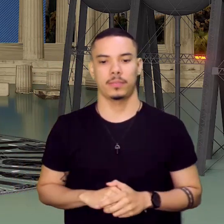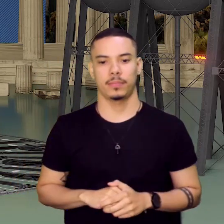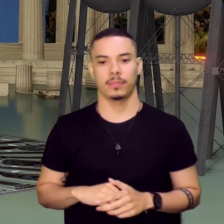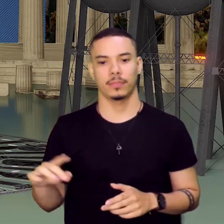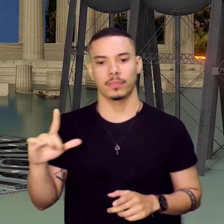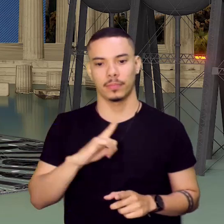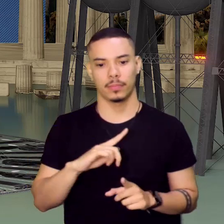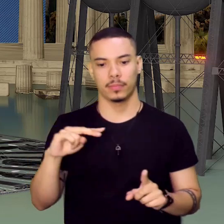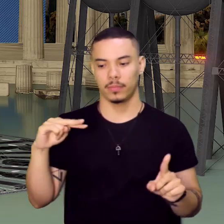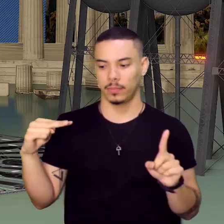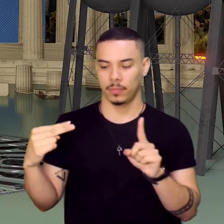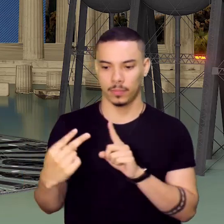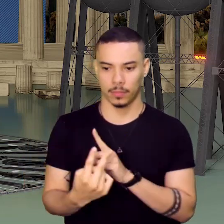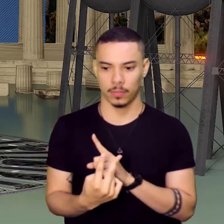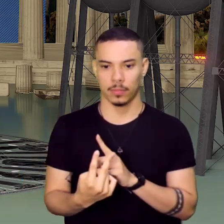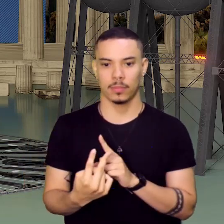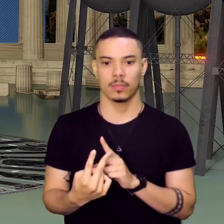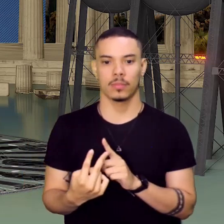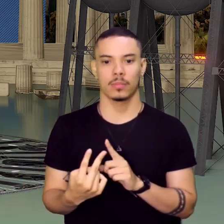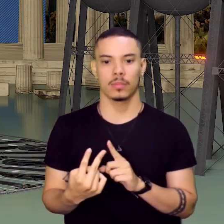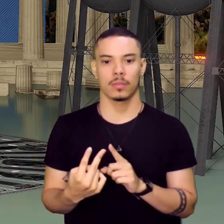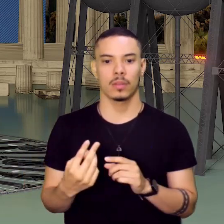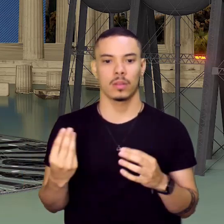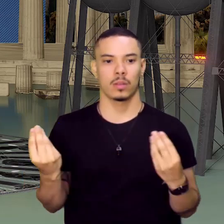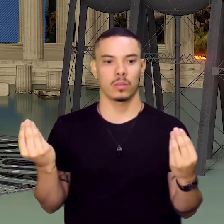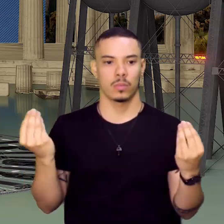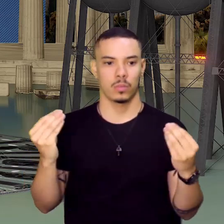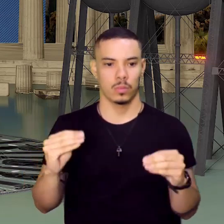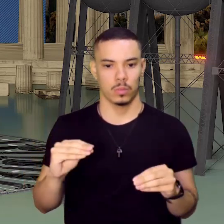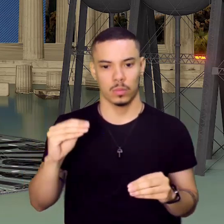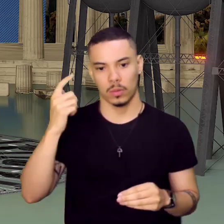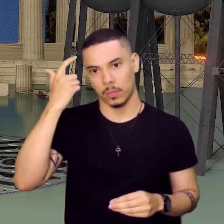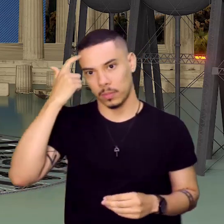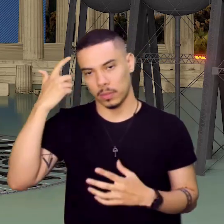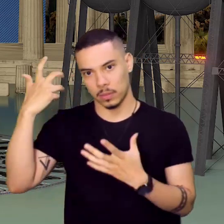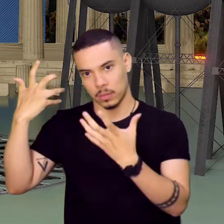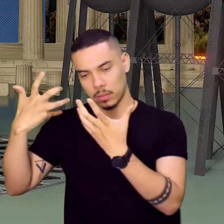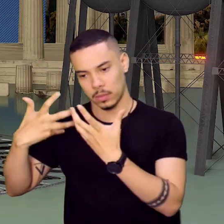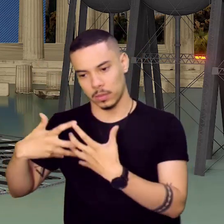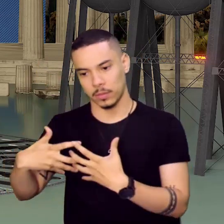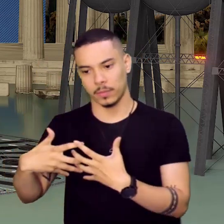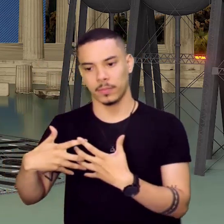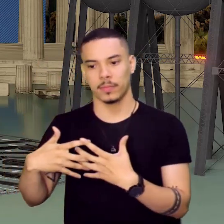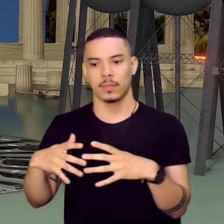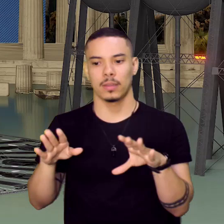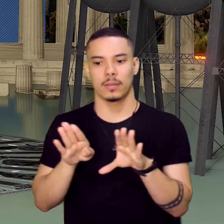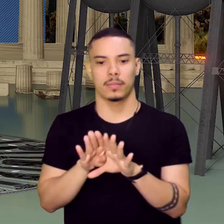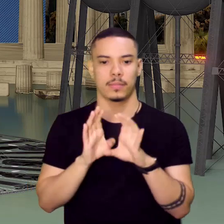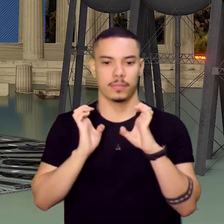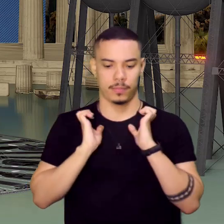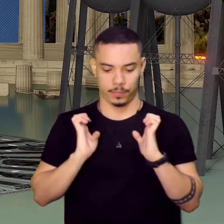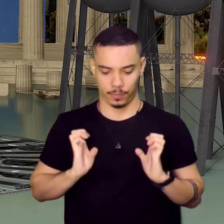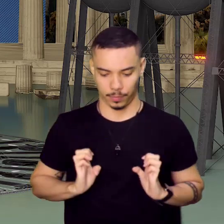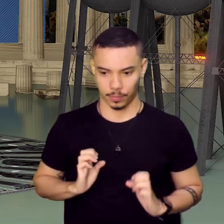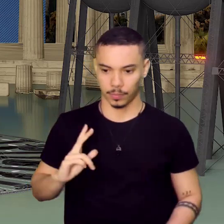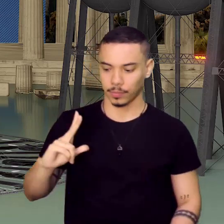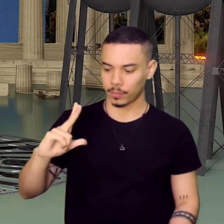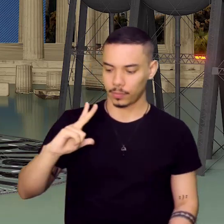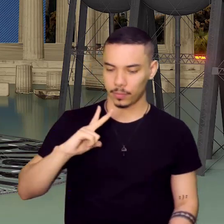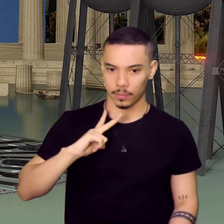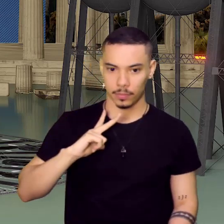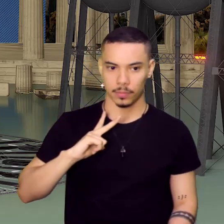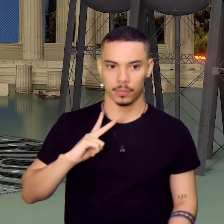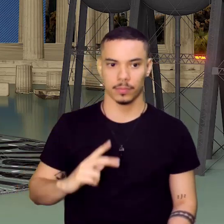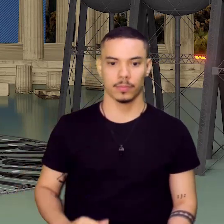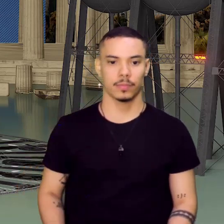perspectivas né lá eu coloco elenco a questão do pensador sobre a ética pessoal a ética da